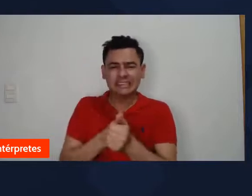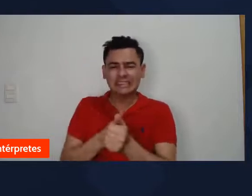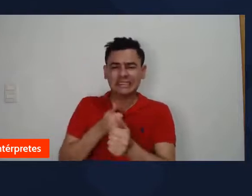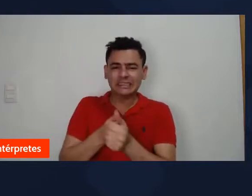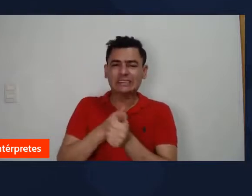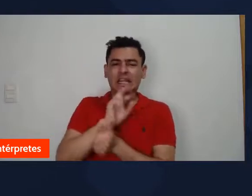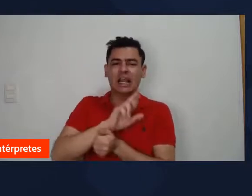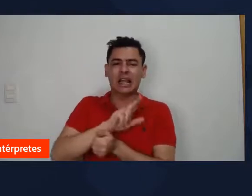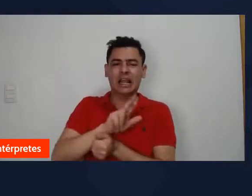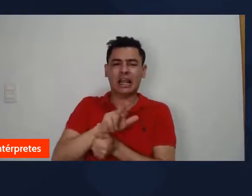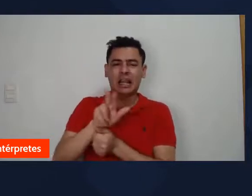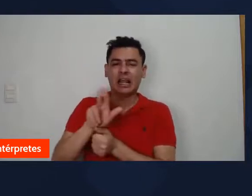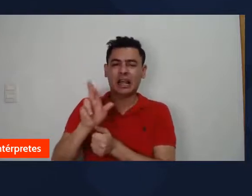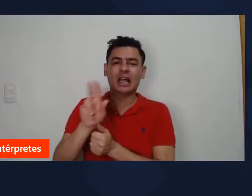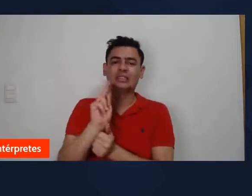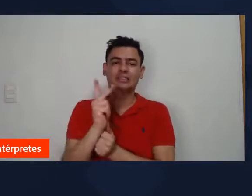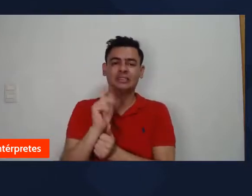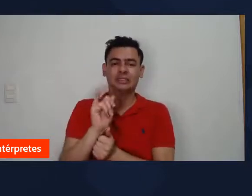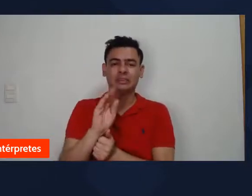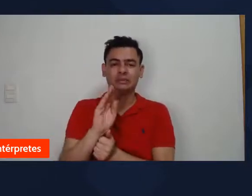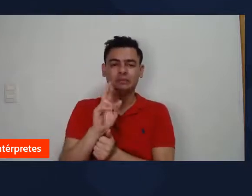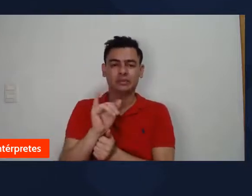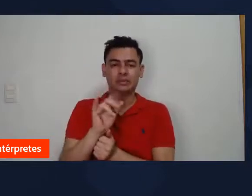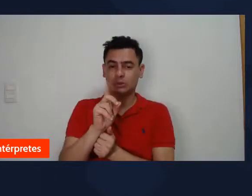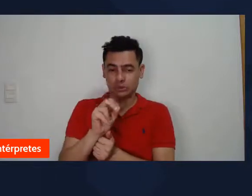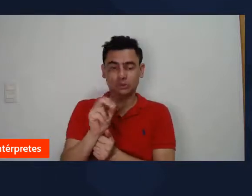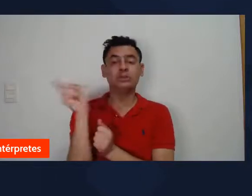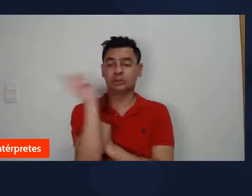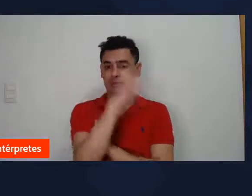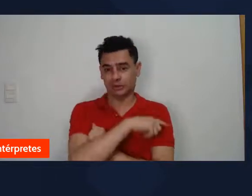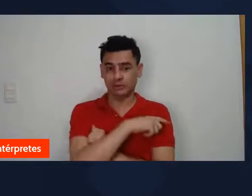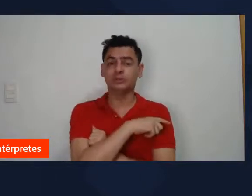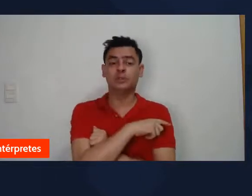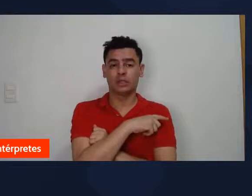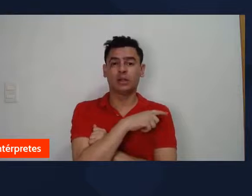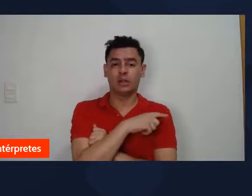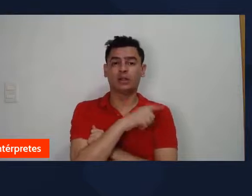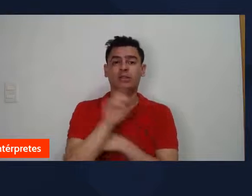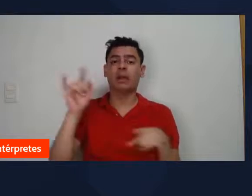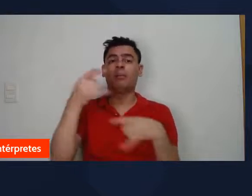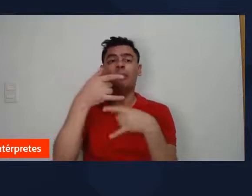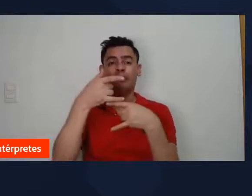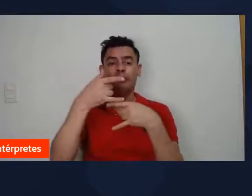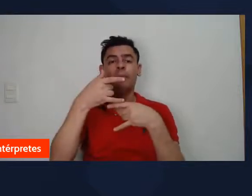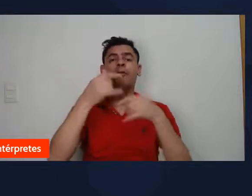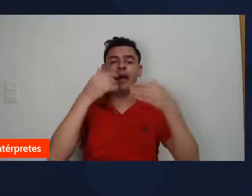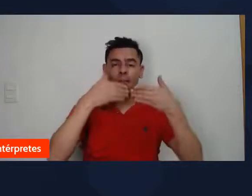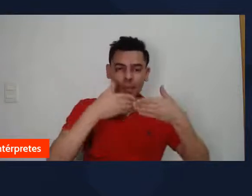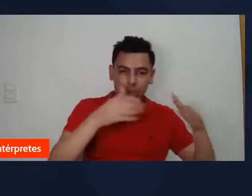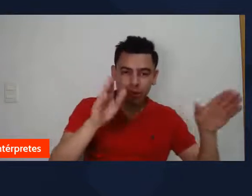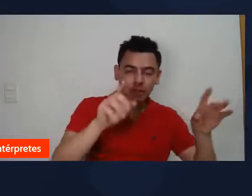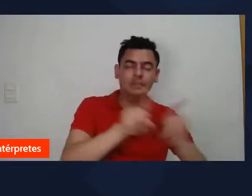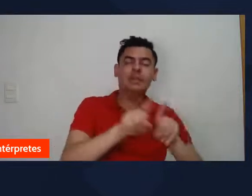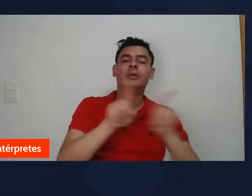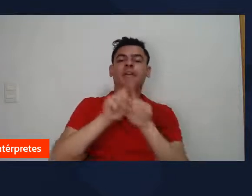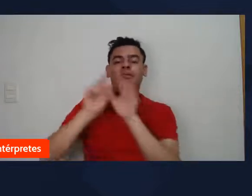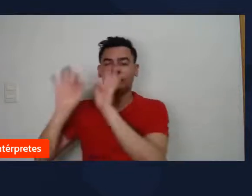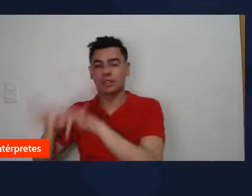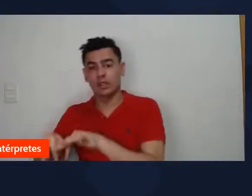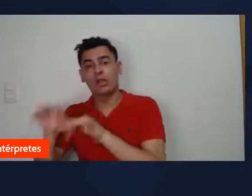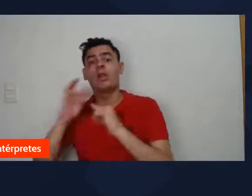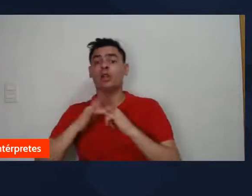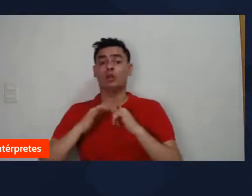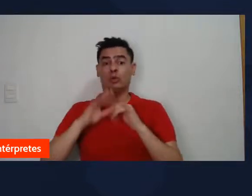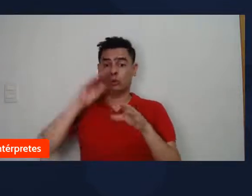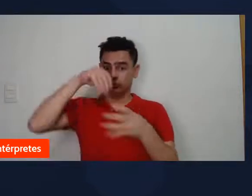de modo híbrido. O que deve ser a transmissão da abertura e encerramento pelo YouTube,